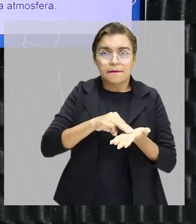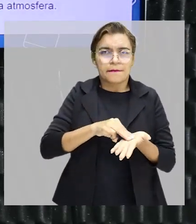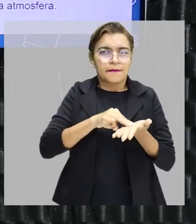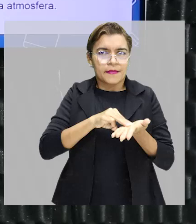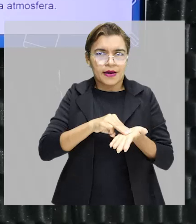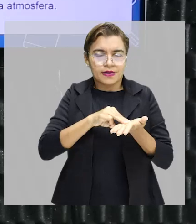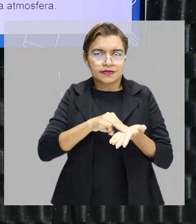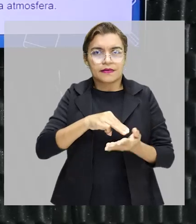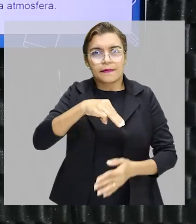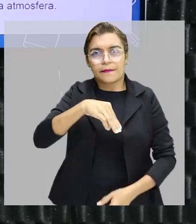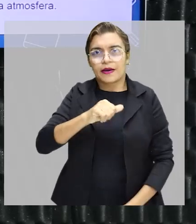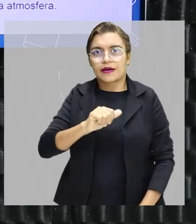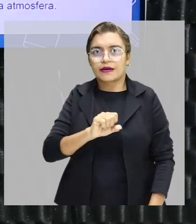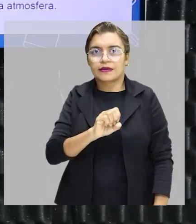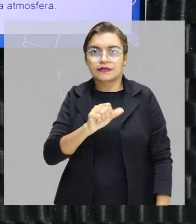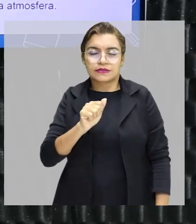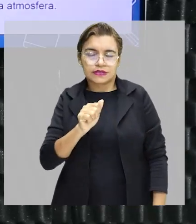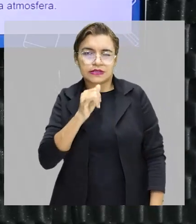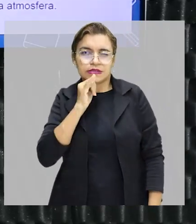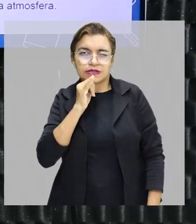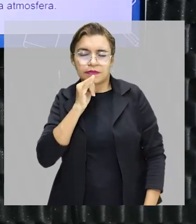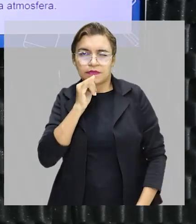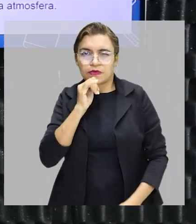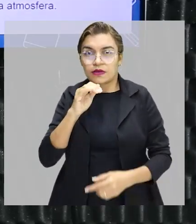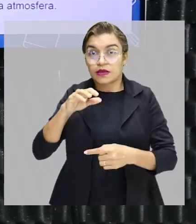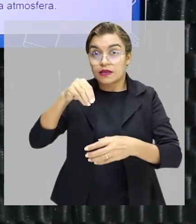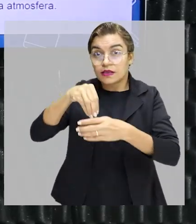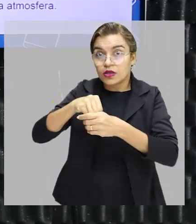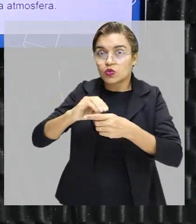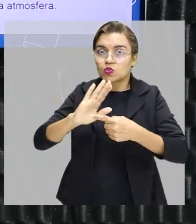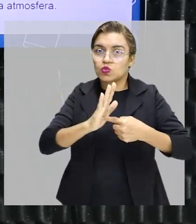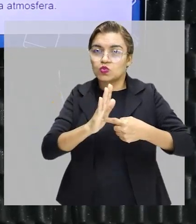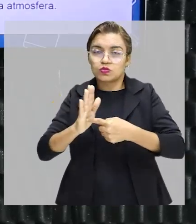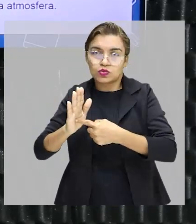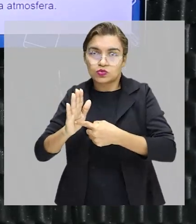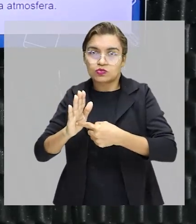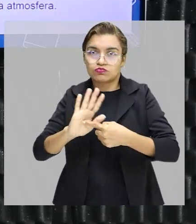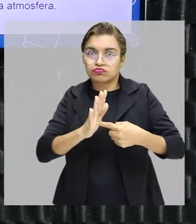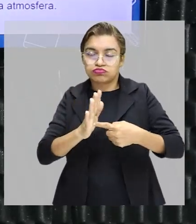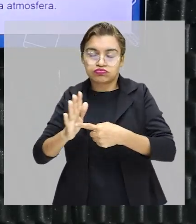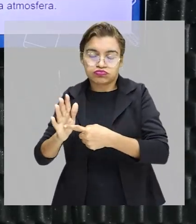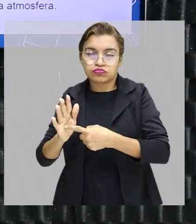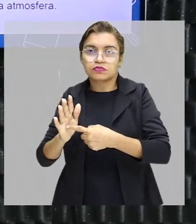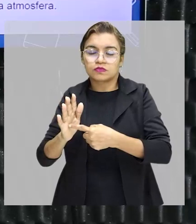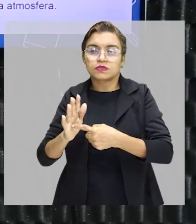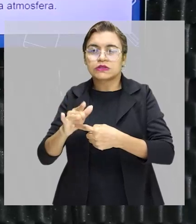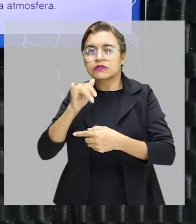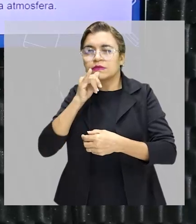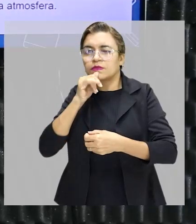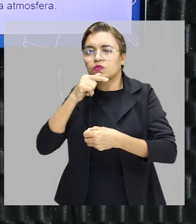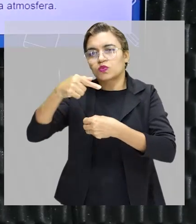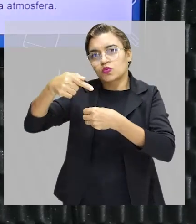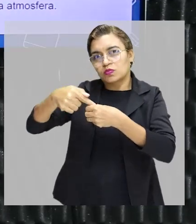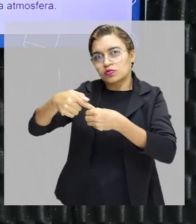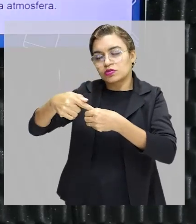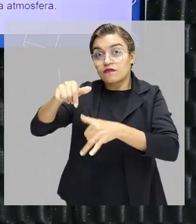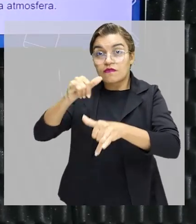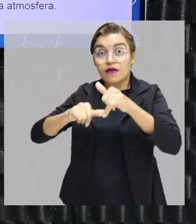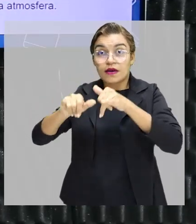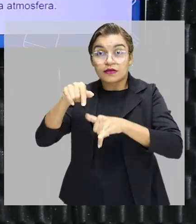massa, ok? Lá no motor, uma certa massa do combustível para que aquela reação aconteça.